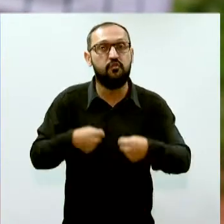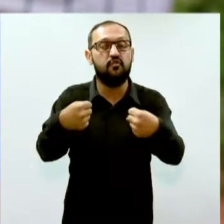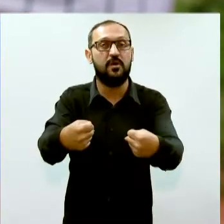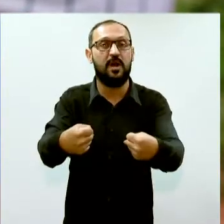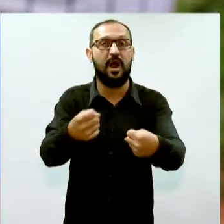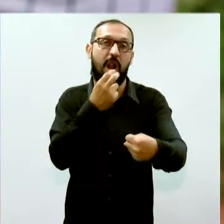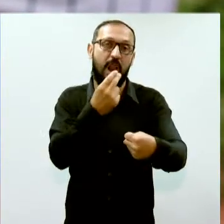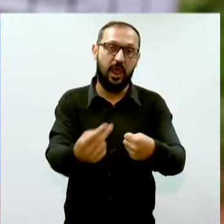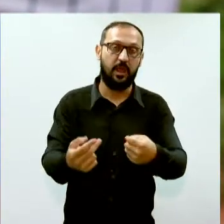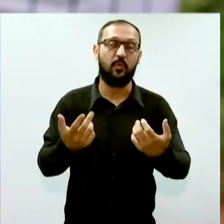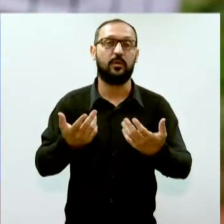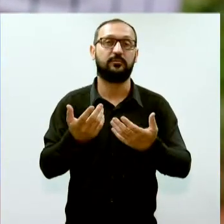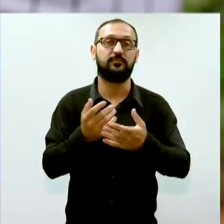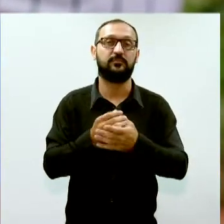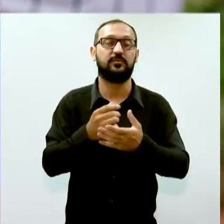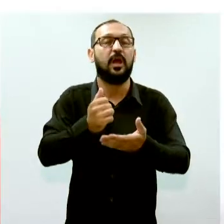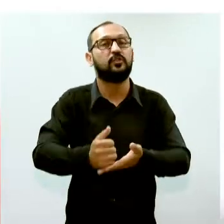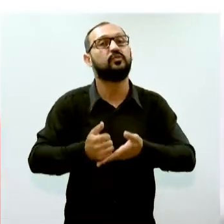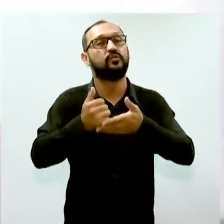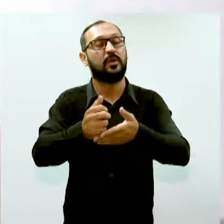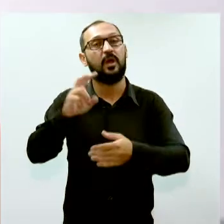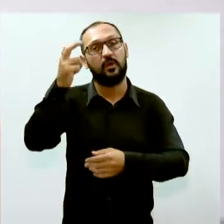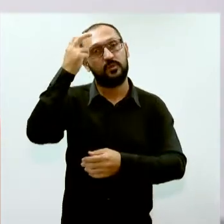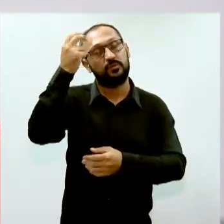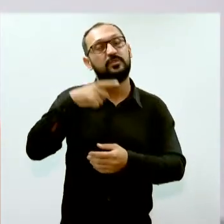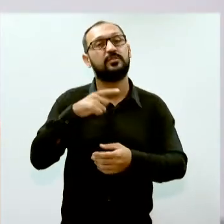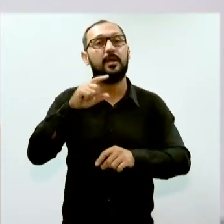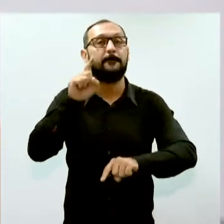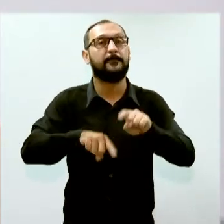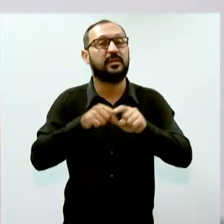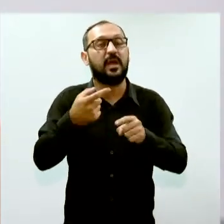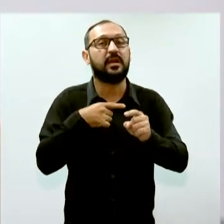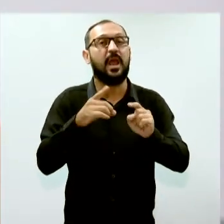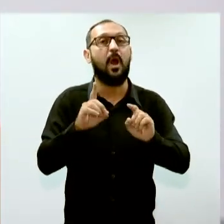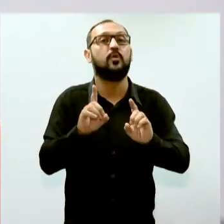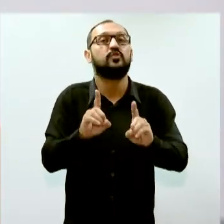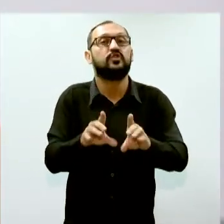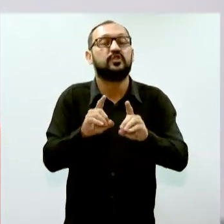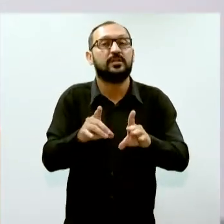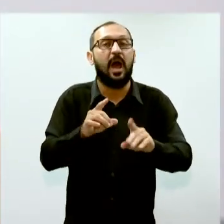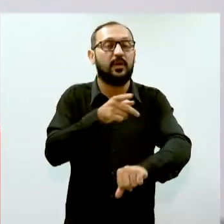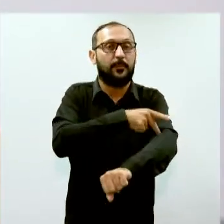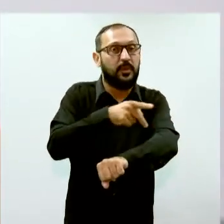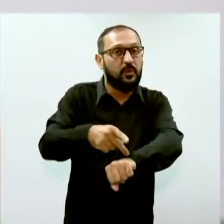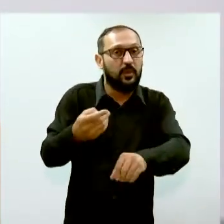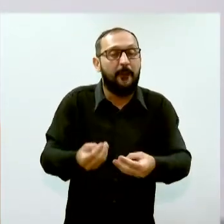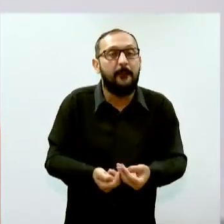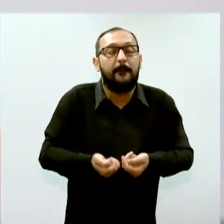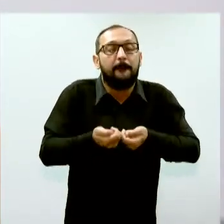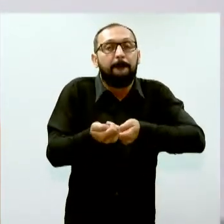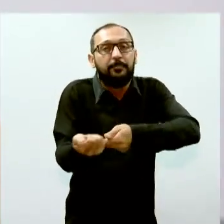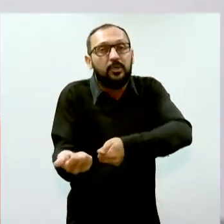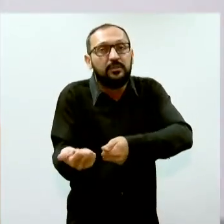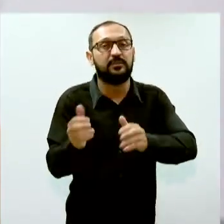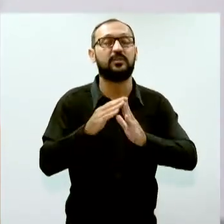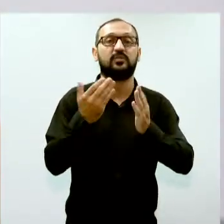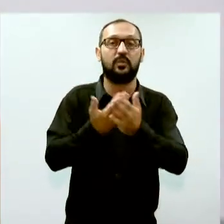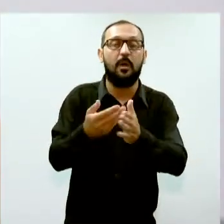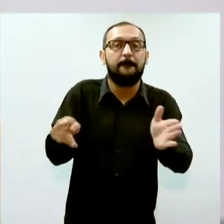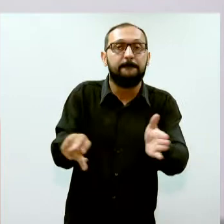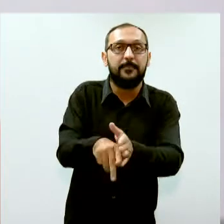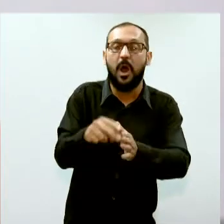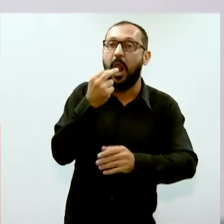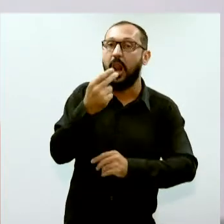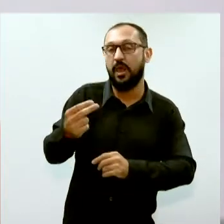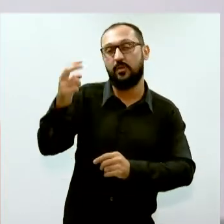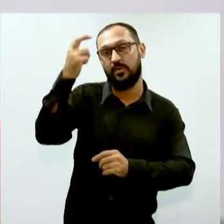a língua, de fortalecer a cultura, de oferecer material didático, pedagógico para as escolas, na língua e na cultura